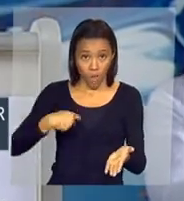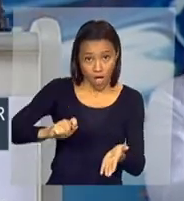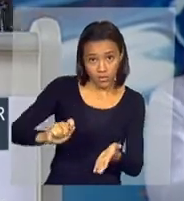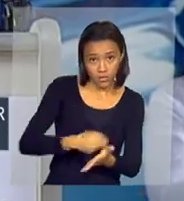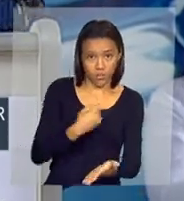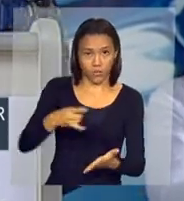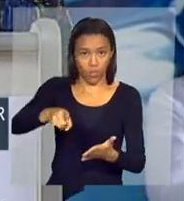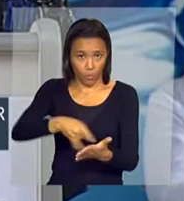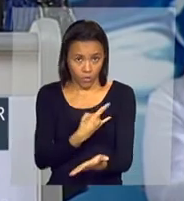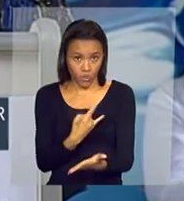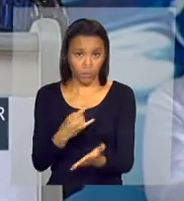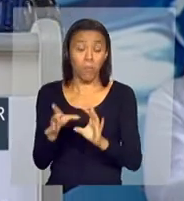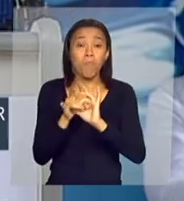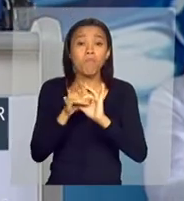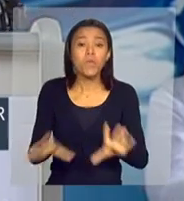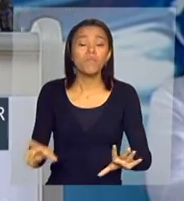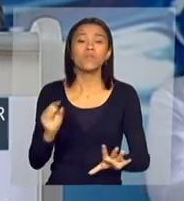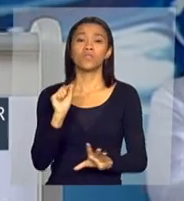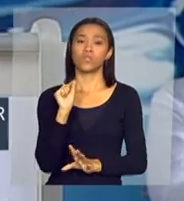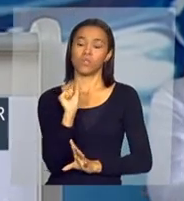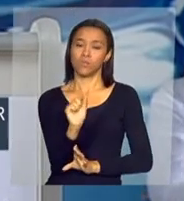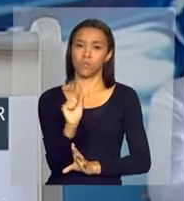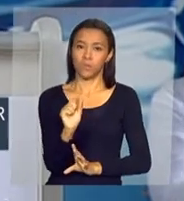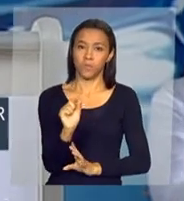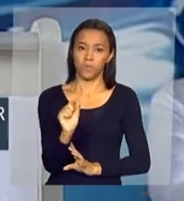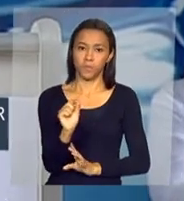permite que